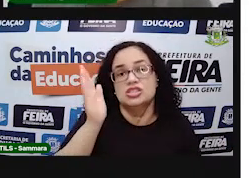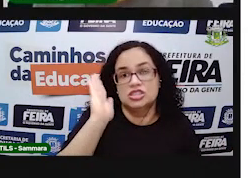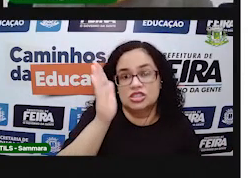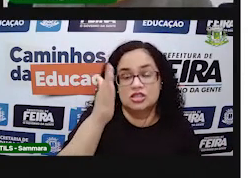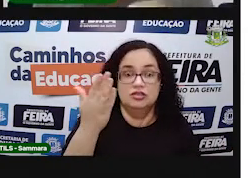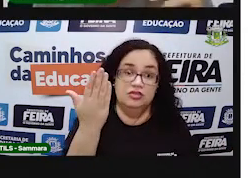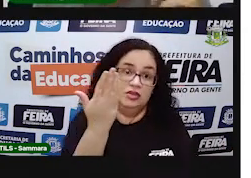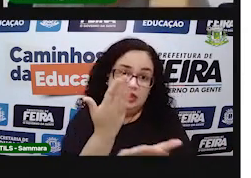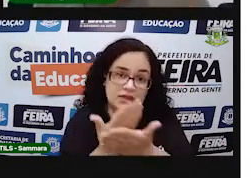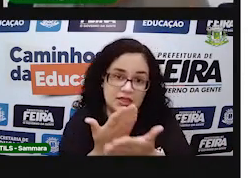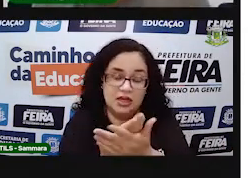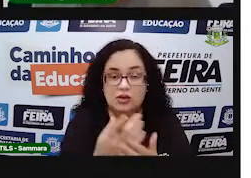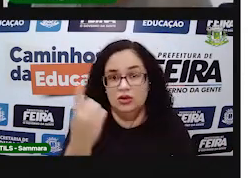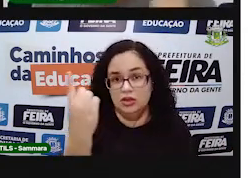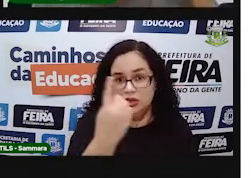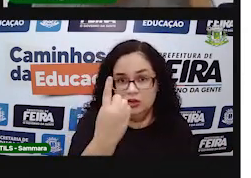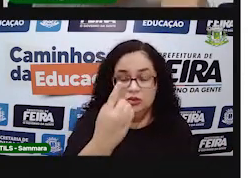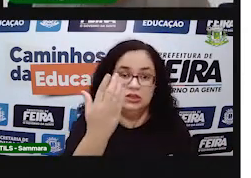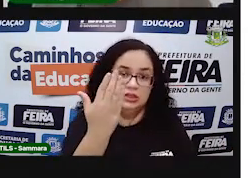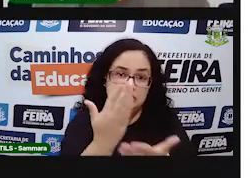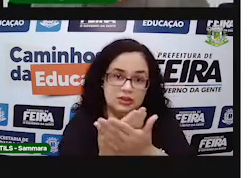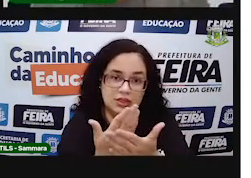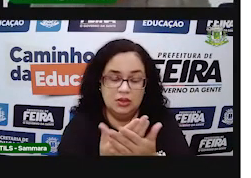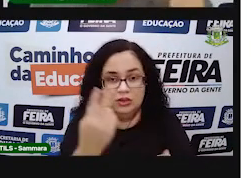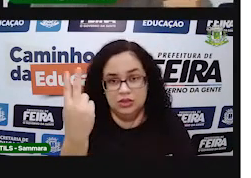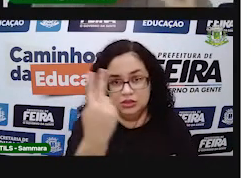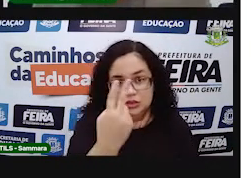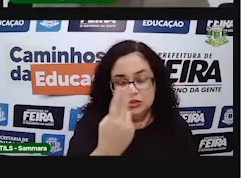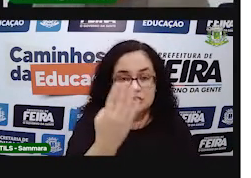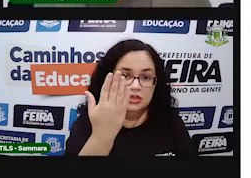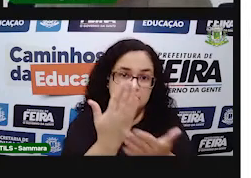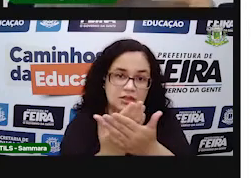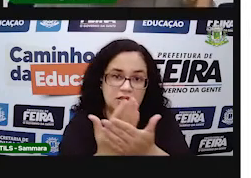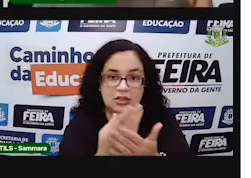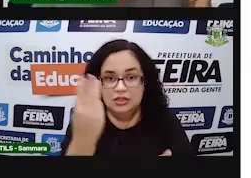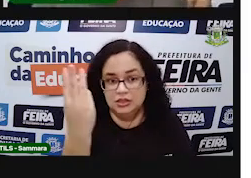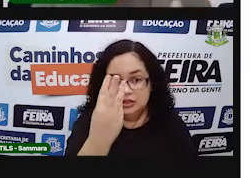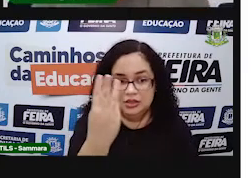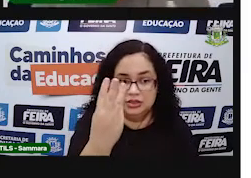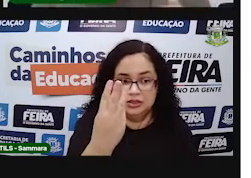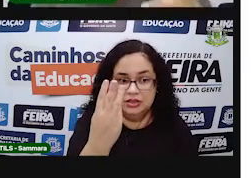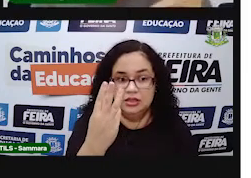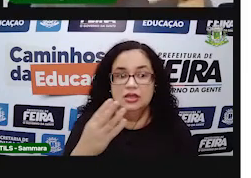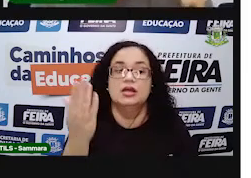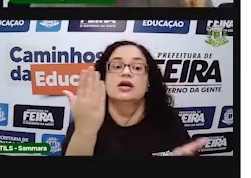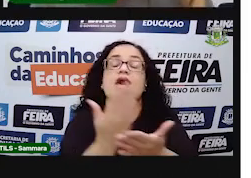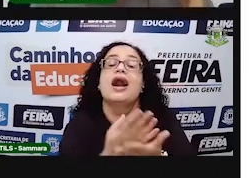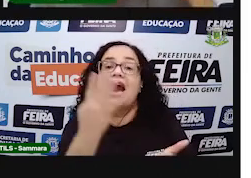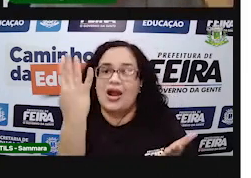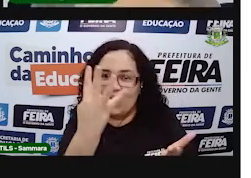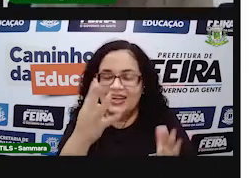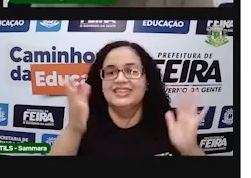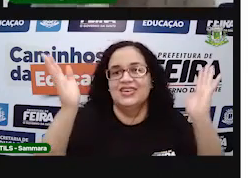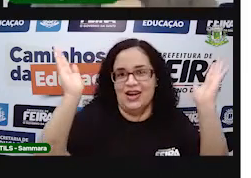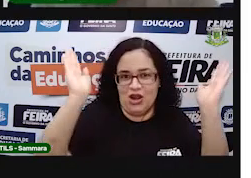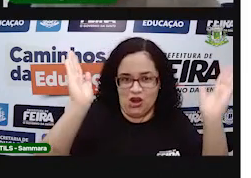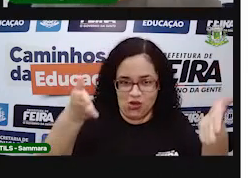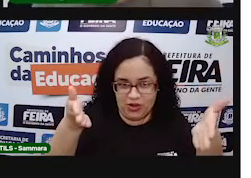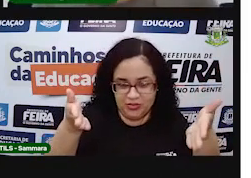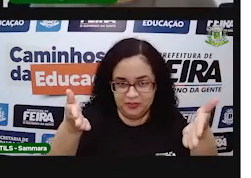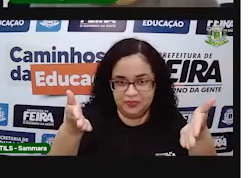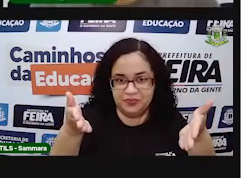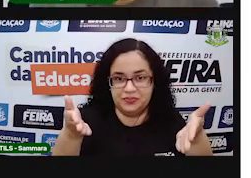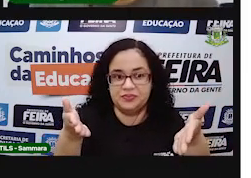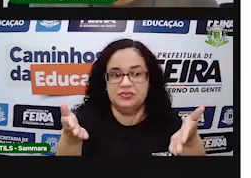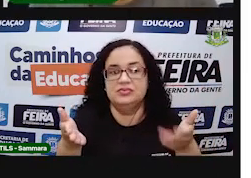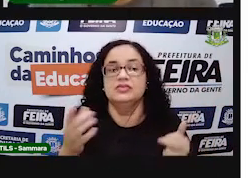que a gente já viu na aula 1, na aula 2, na aula 3 e na aula 4, que